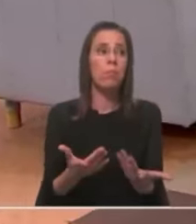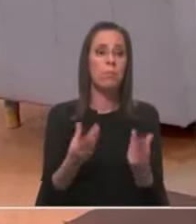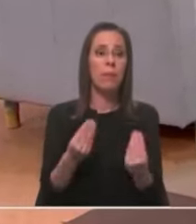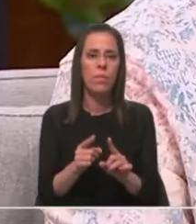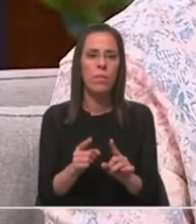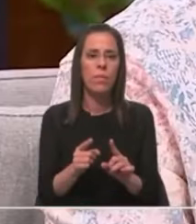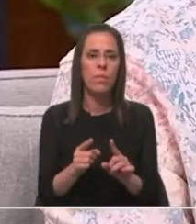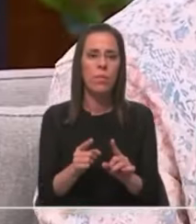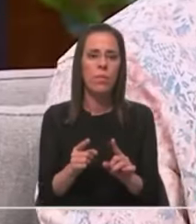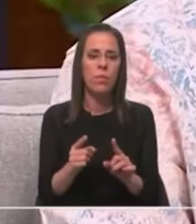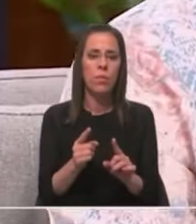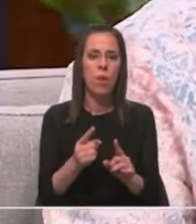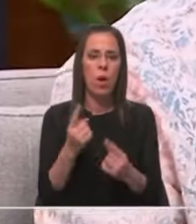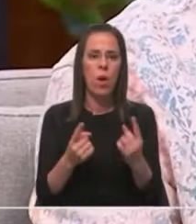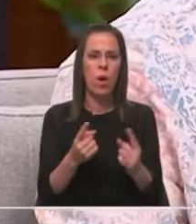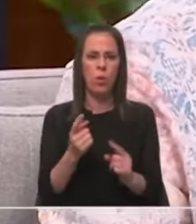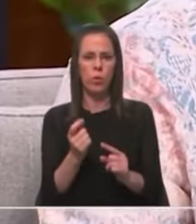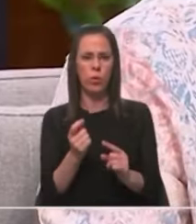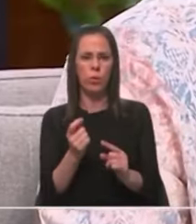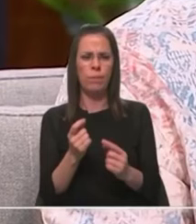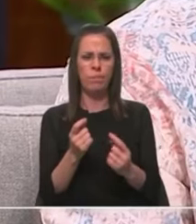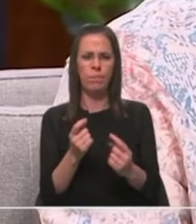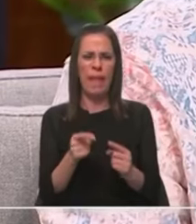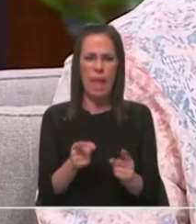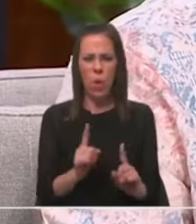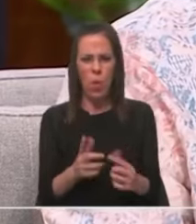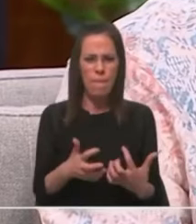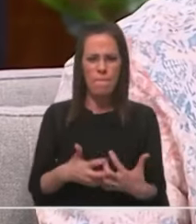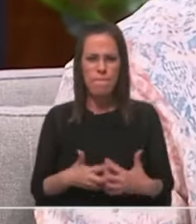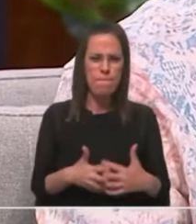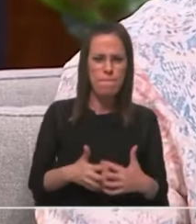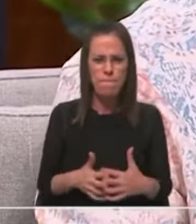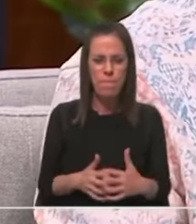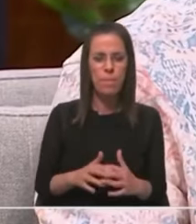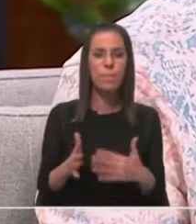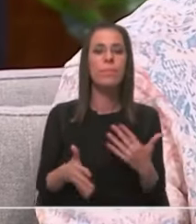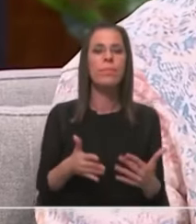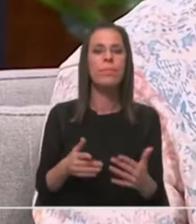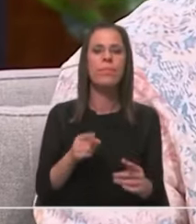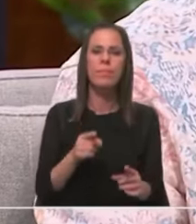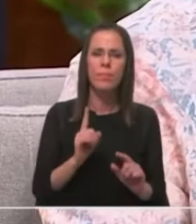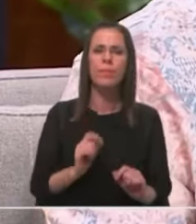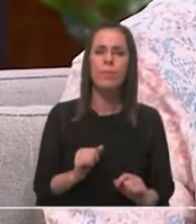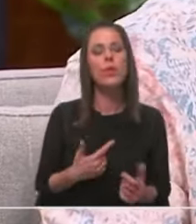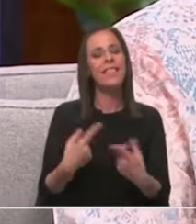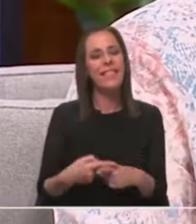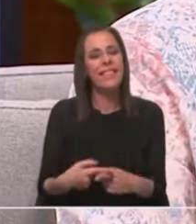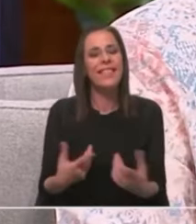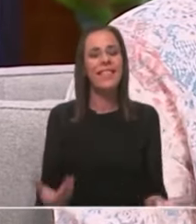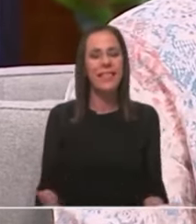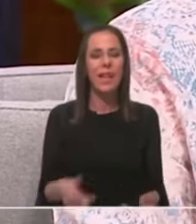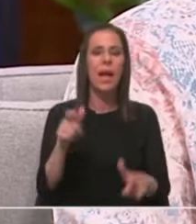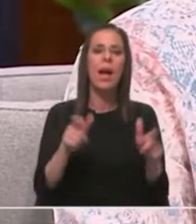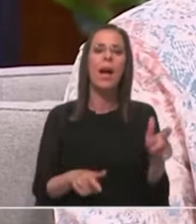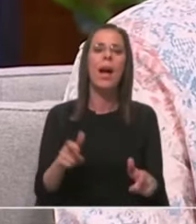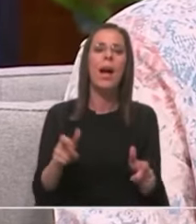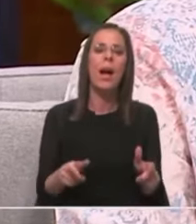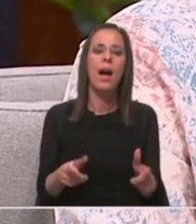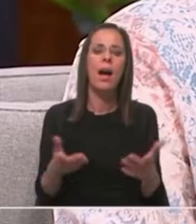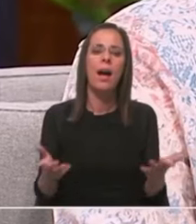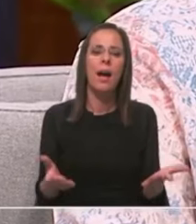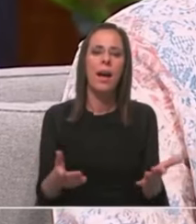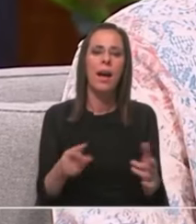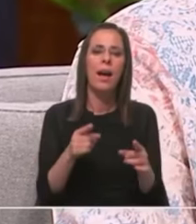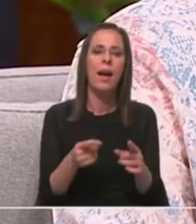bastante interessante. Há uns que ficam assim meio, não é, mas depois acabam, você não é o sócio, senhor. E as pessoas